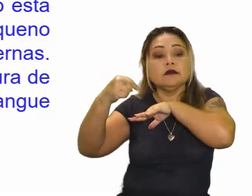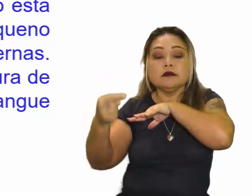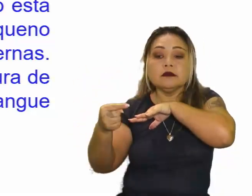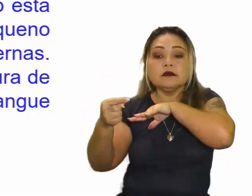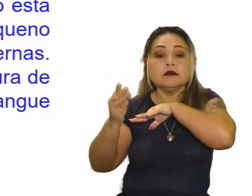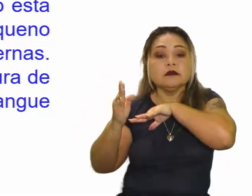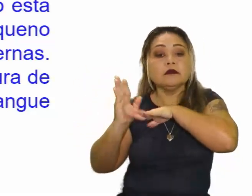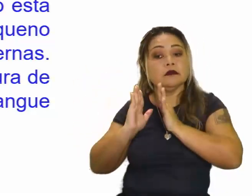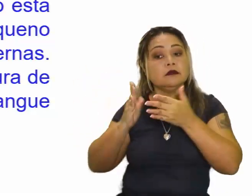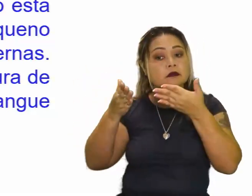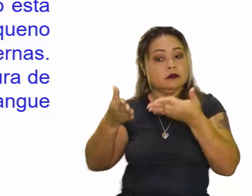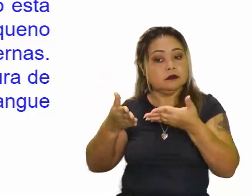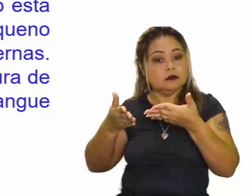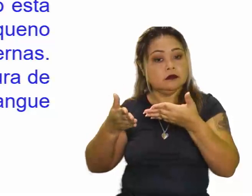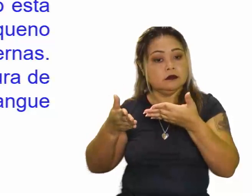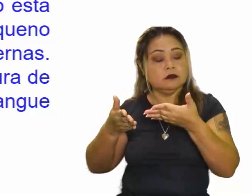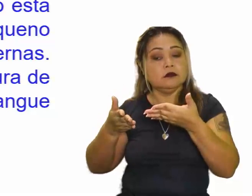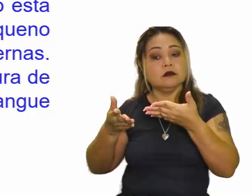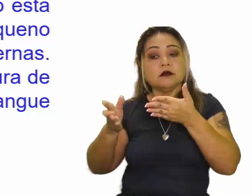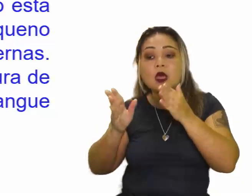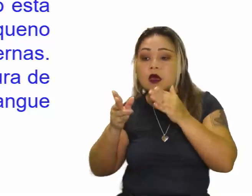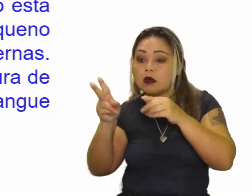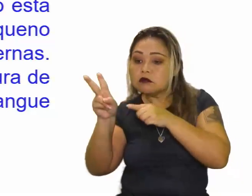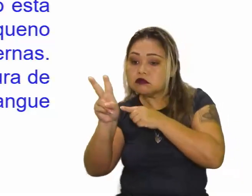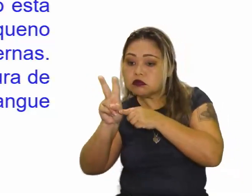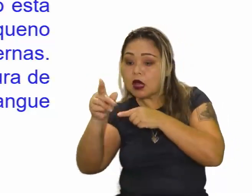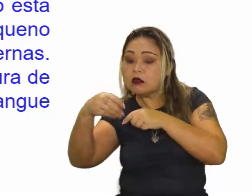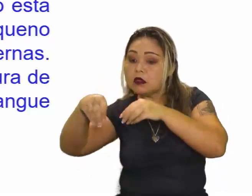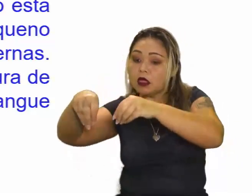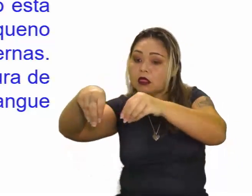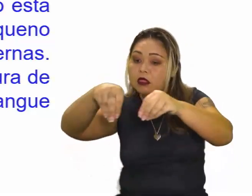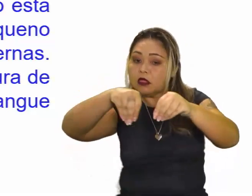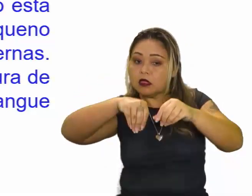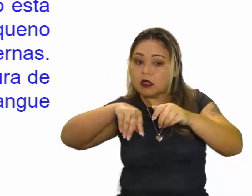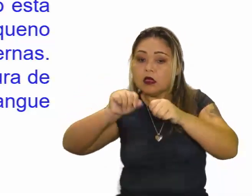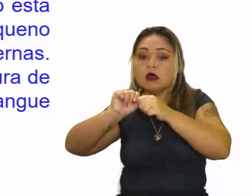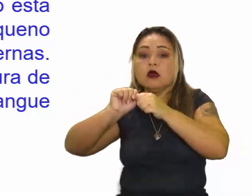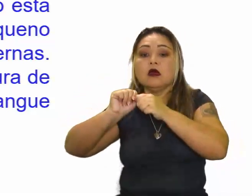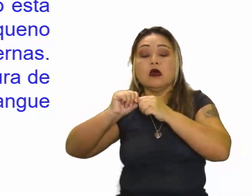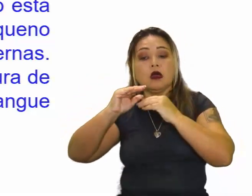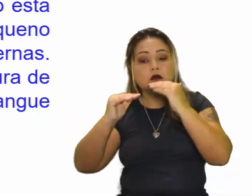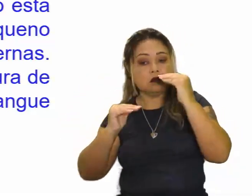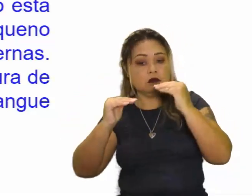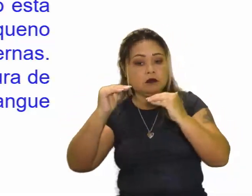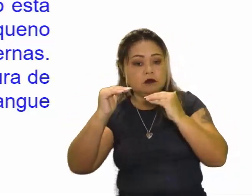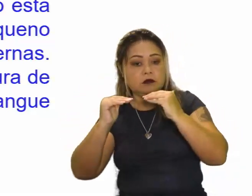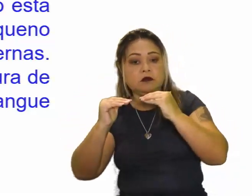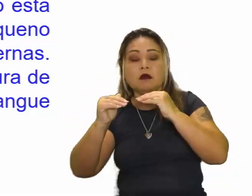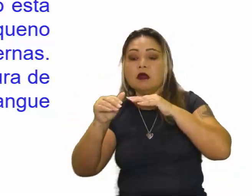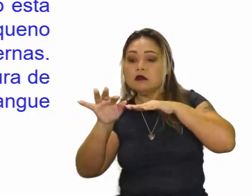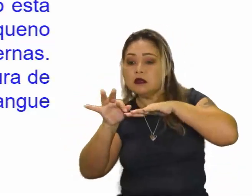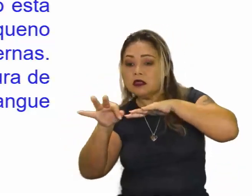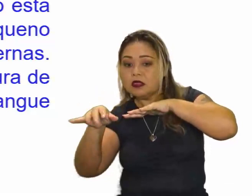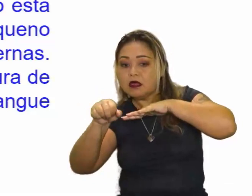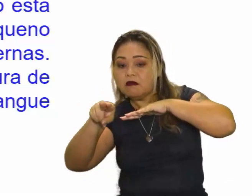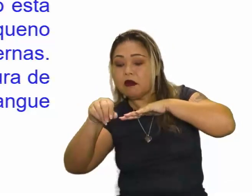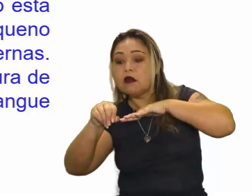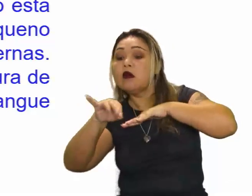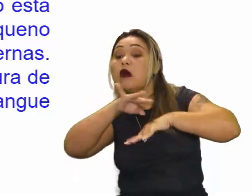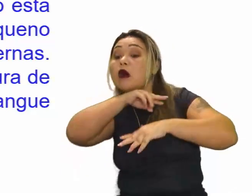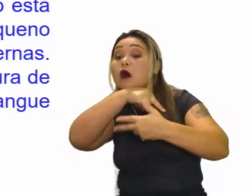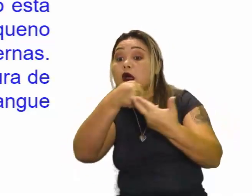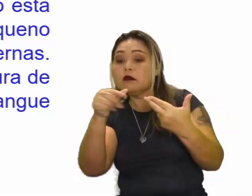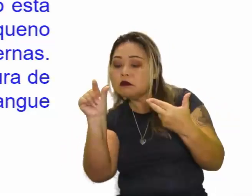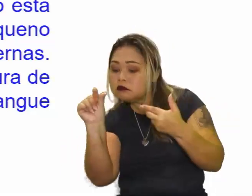é especificamente insetos criados na nossa propriedade aí, ó. Sua alimentação está baseada em insetos, vermes e animais de